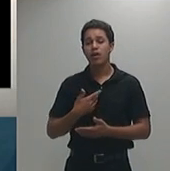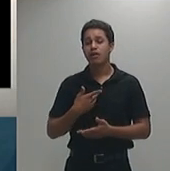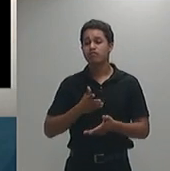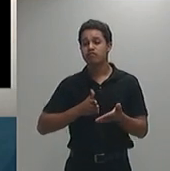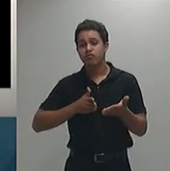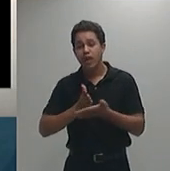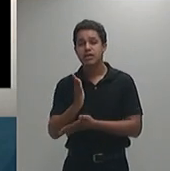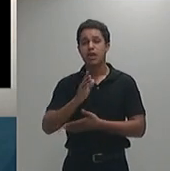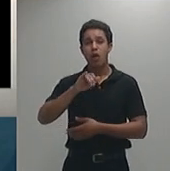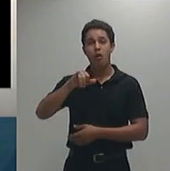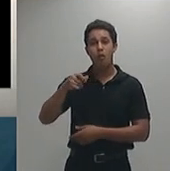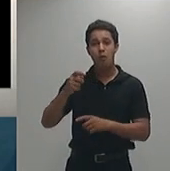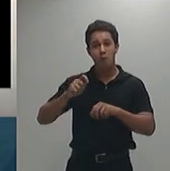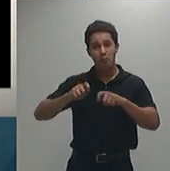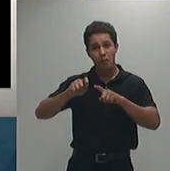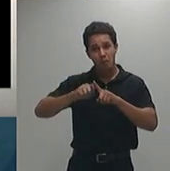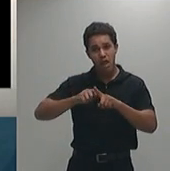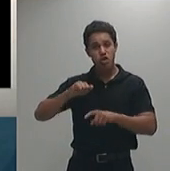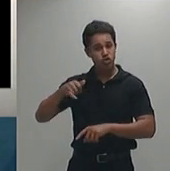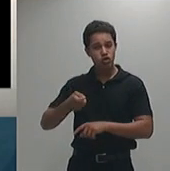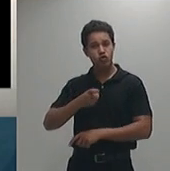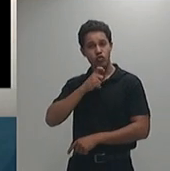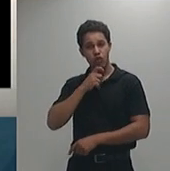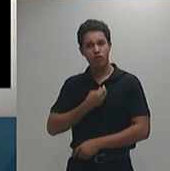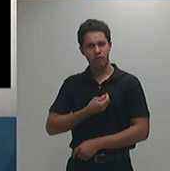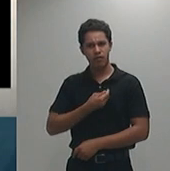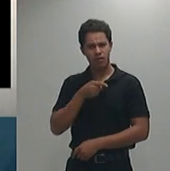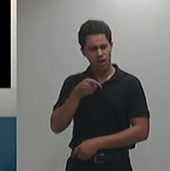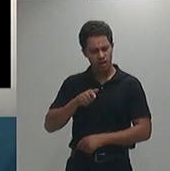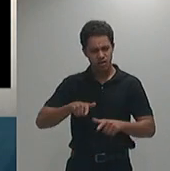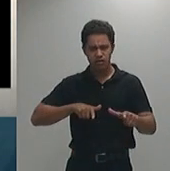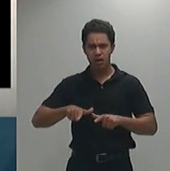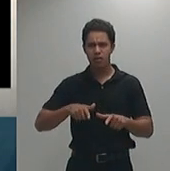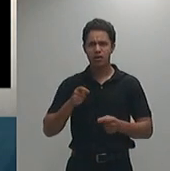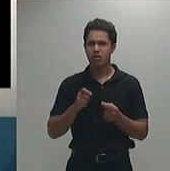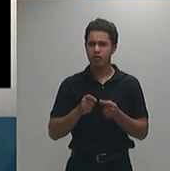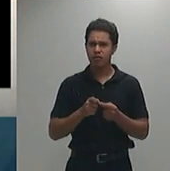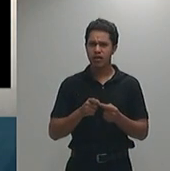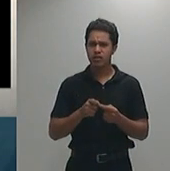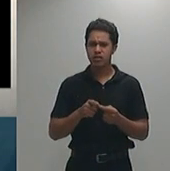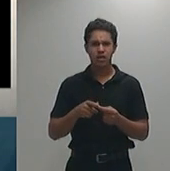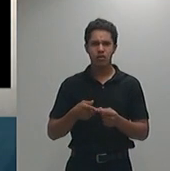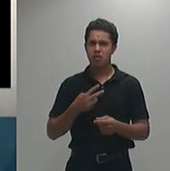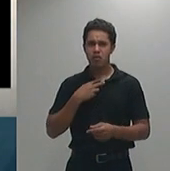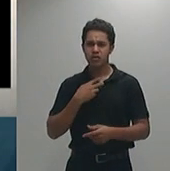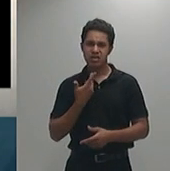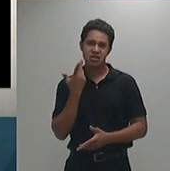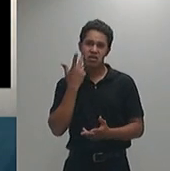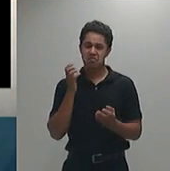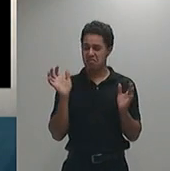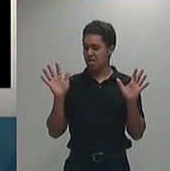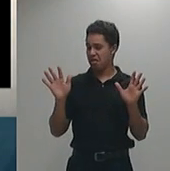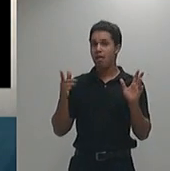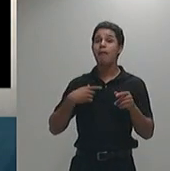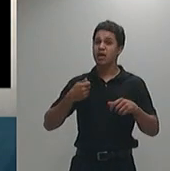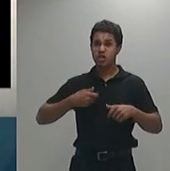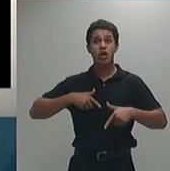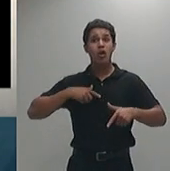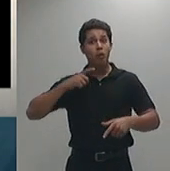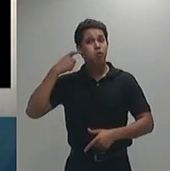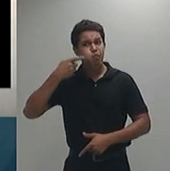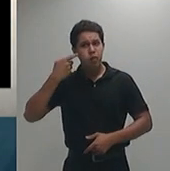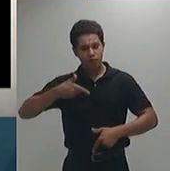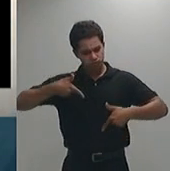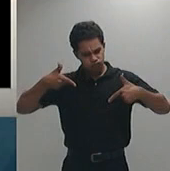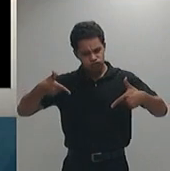esse o trabalho que eu faço infelizmente não pode ser o de cortesão e sim de advogado combativo pelo que nós pedimos a fixação da tese